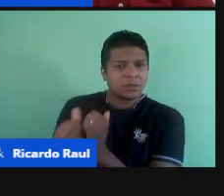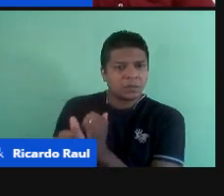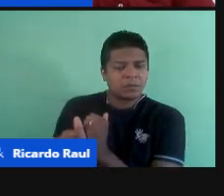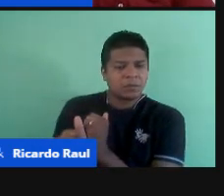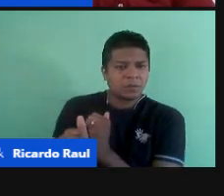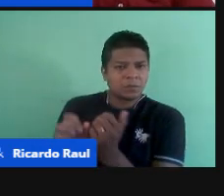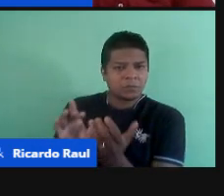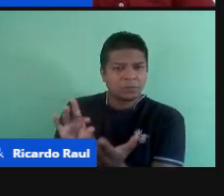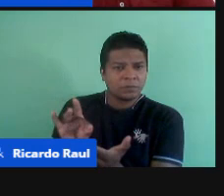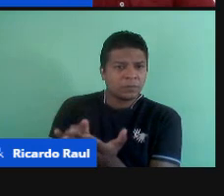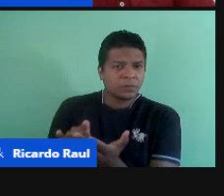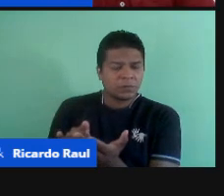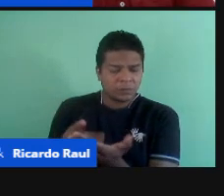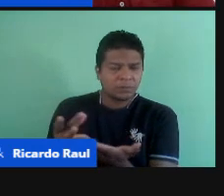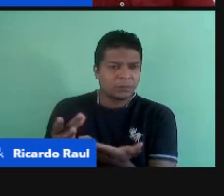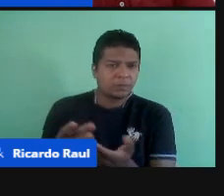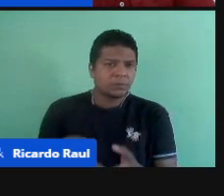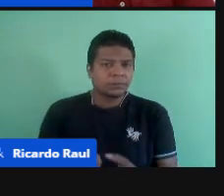agora, daqui a alguns dias,